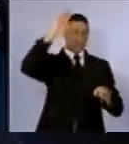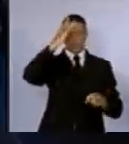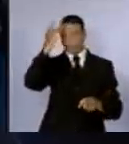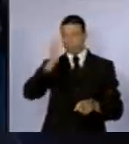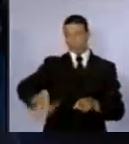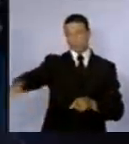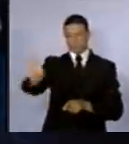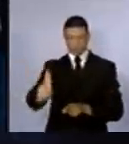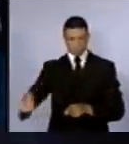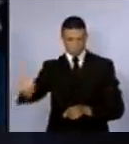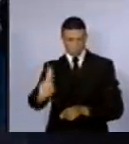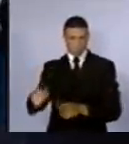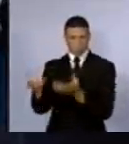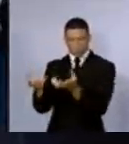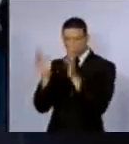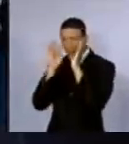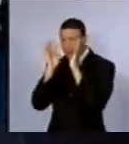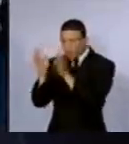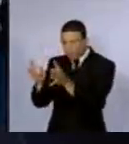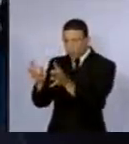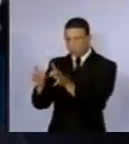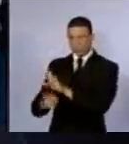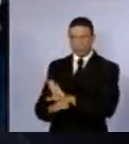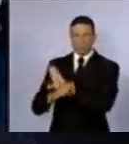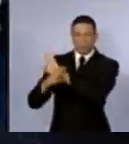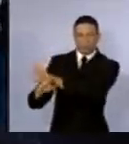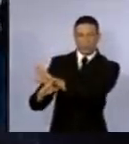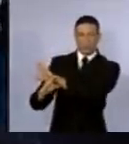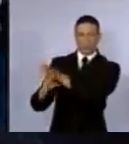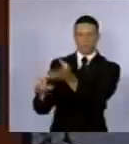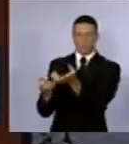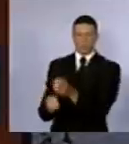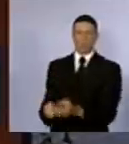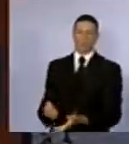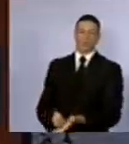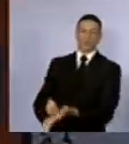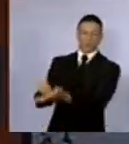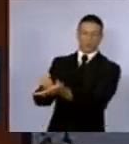aos consumidores, a gente também tem se debruçado, se preocupado com essa questão